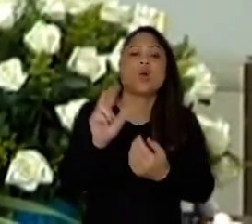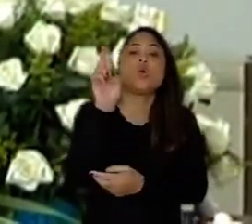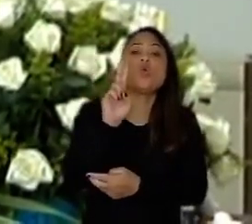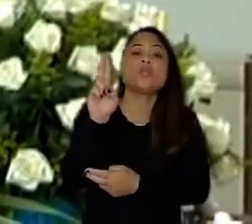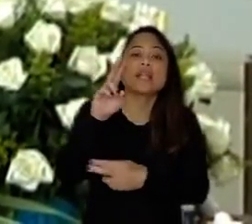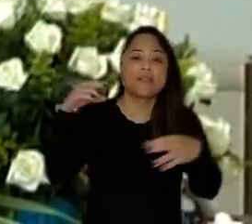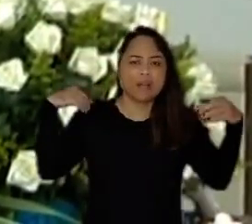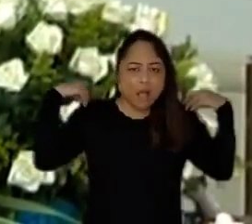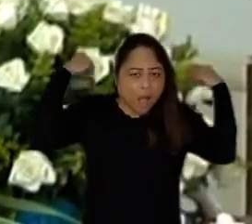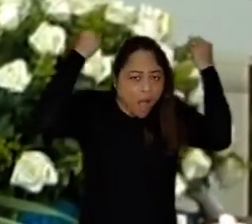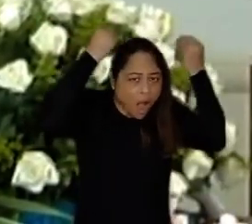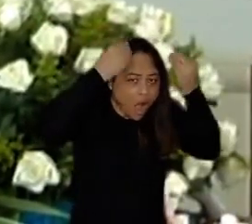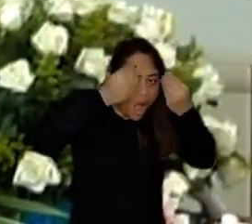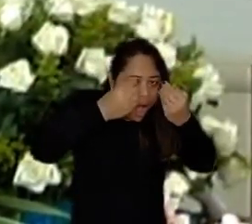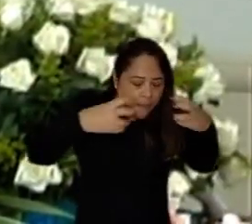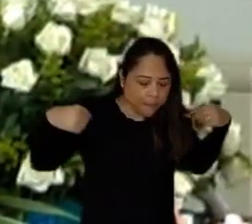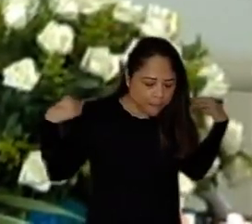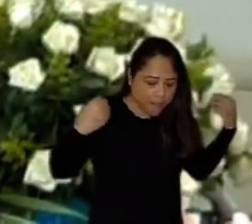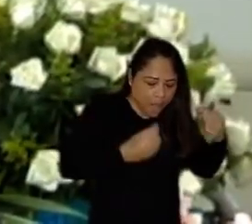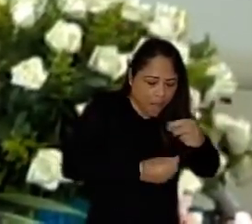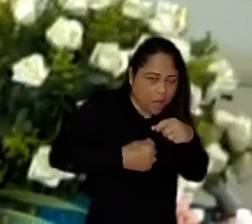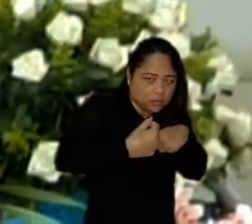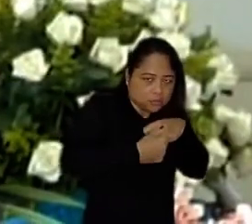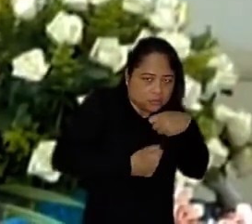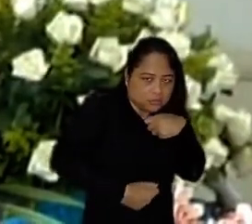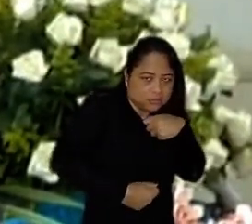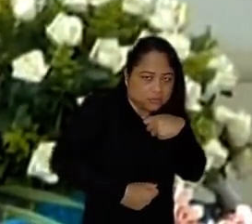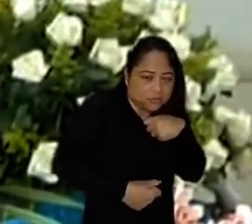capuz. Essa mulher saiu assim,